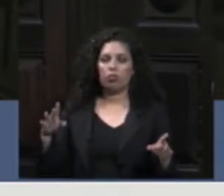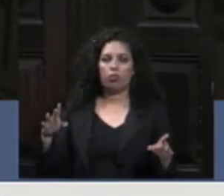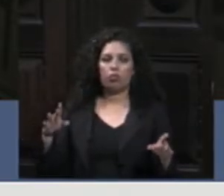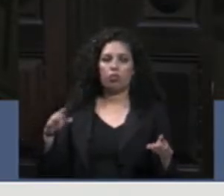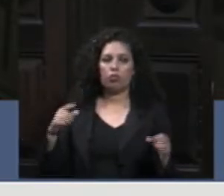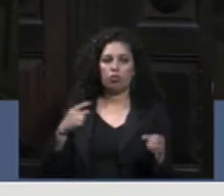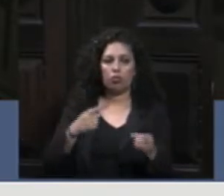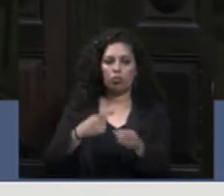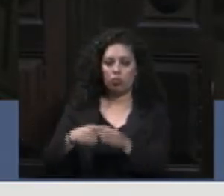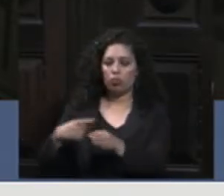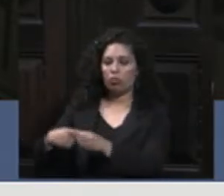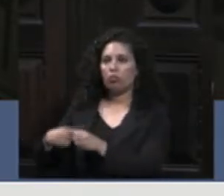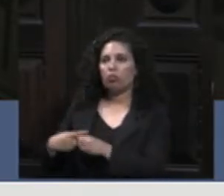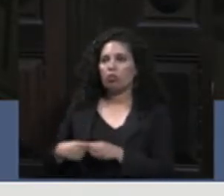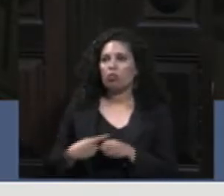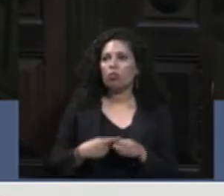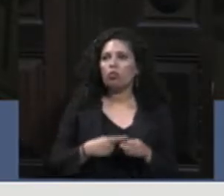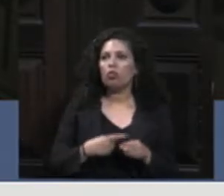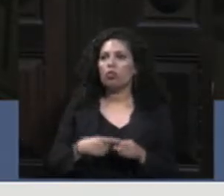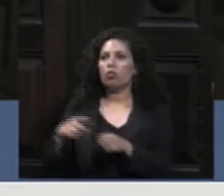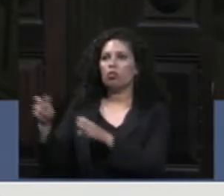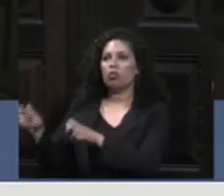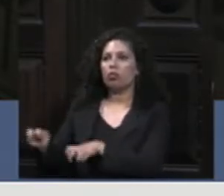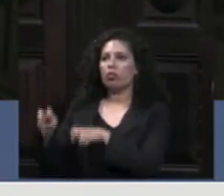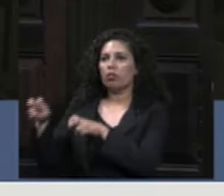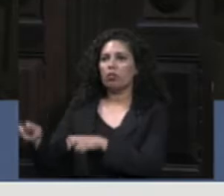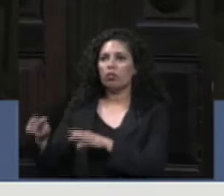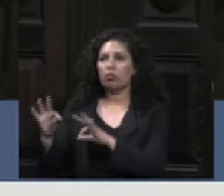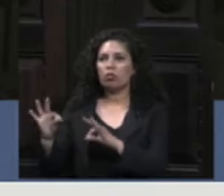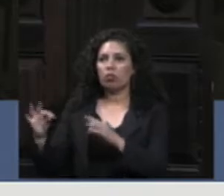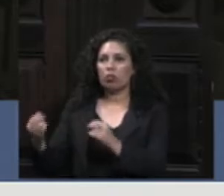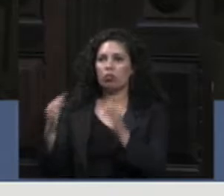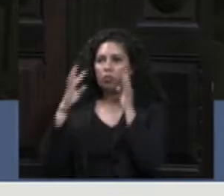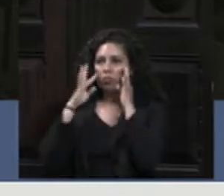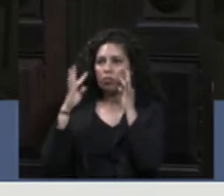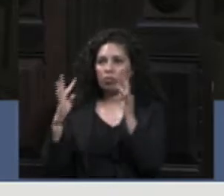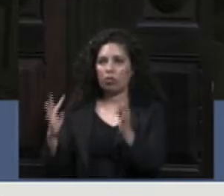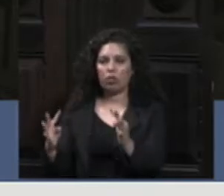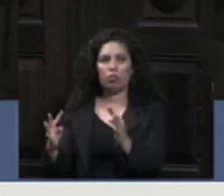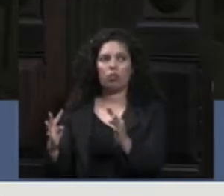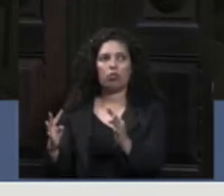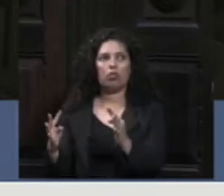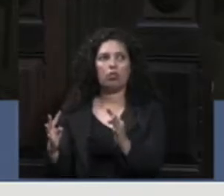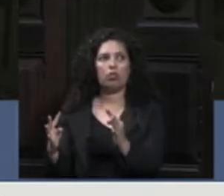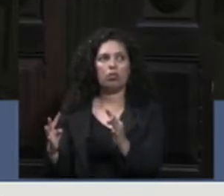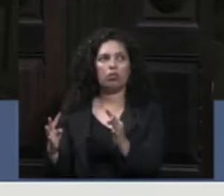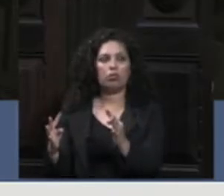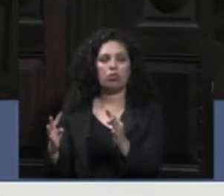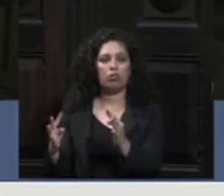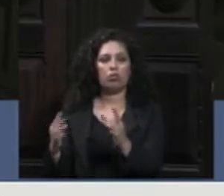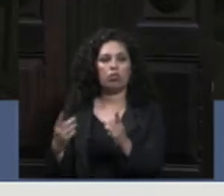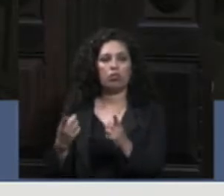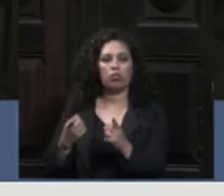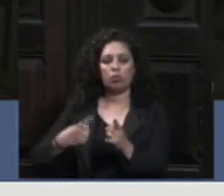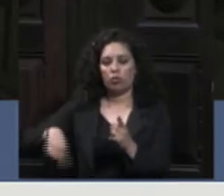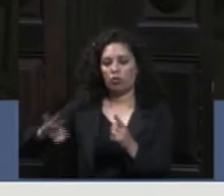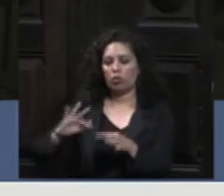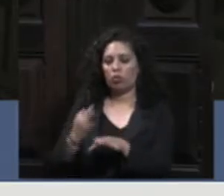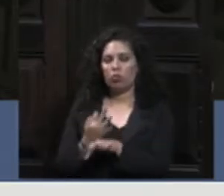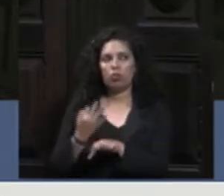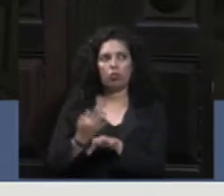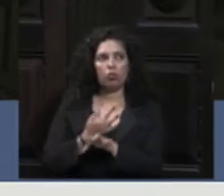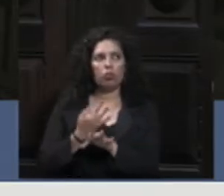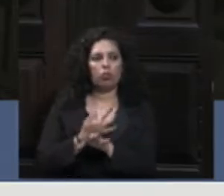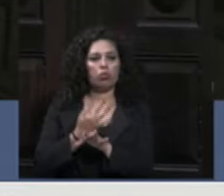Friburgo, Cordeiro, Bom Jardim, Cantagalo, Macuco, Duas Barras, atenção, porque a gente não pode permitir que